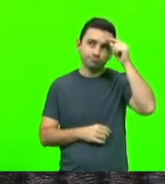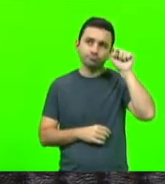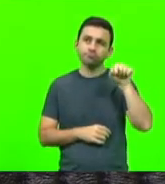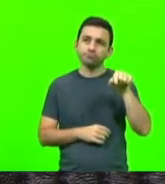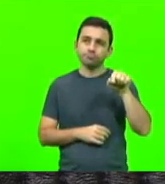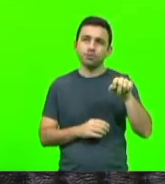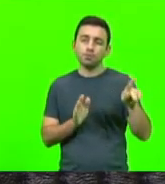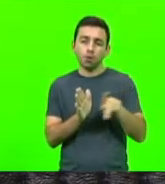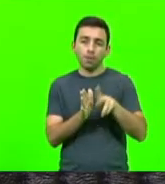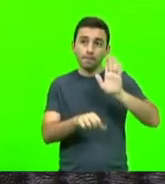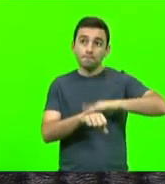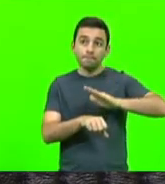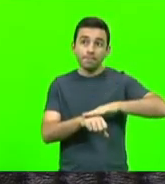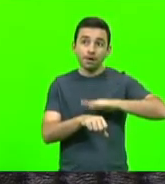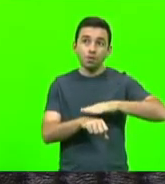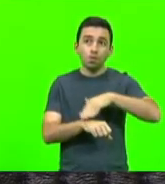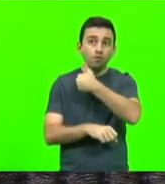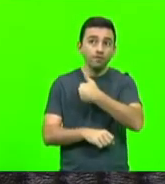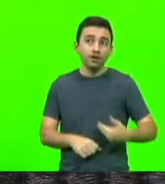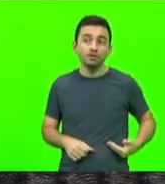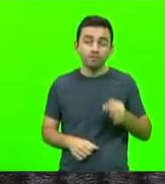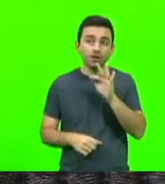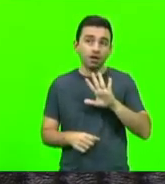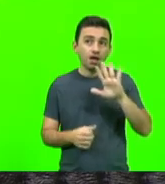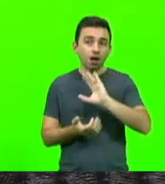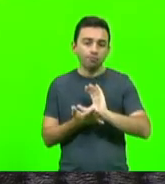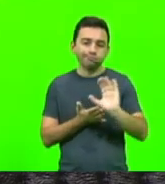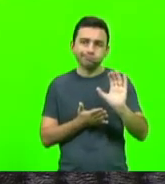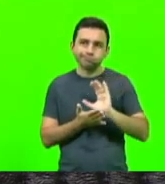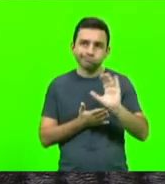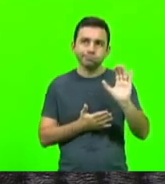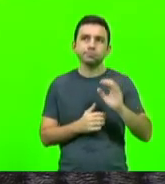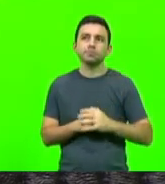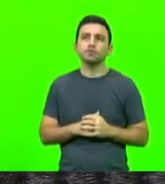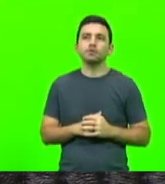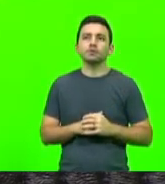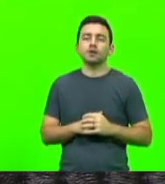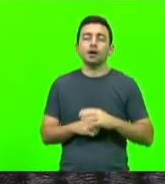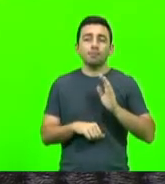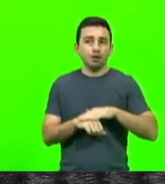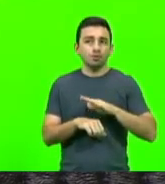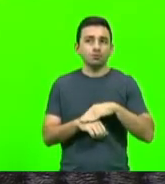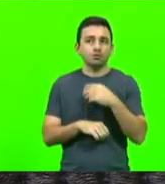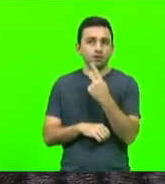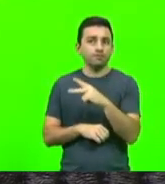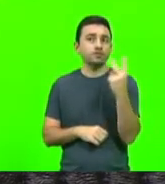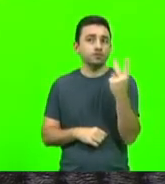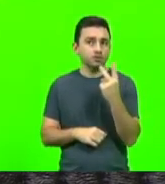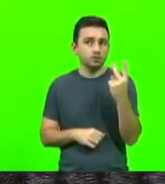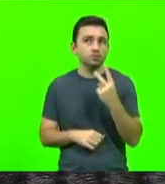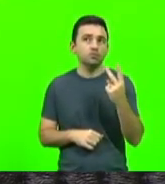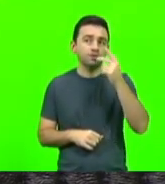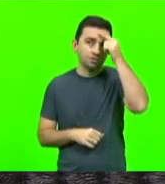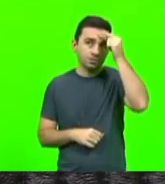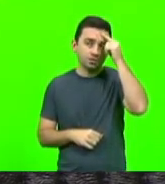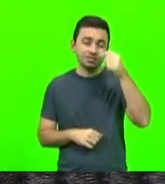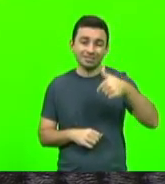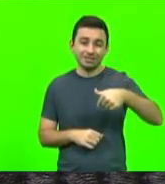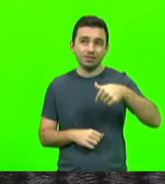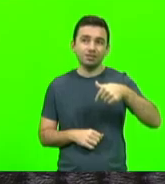patrocinadas pelo governo federal. 22 instituições patrocinadas pelo governo federal em 71 campi.